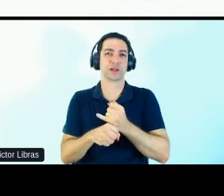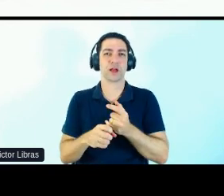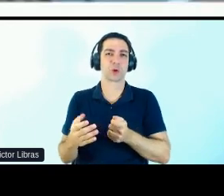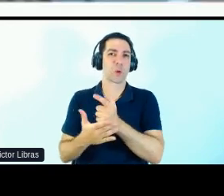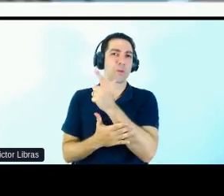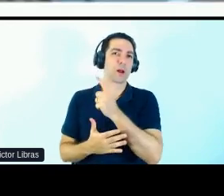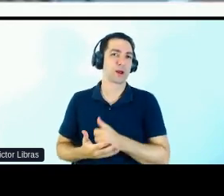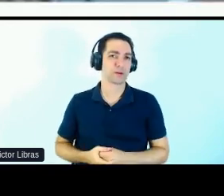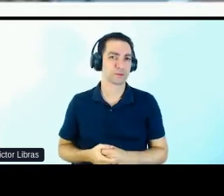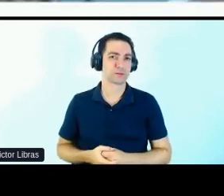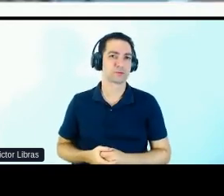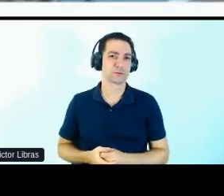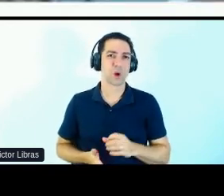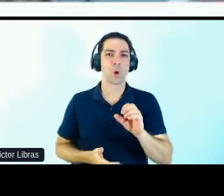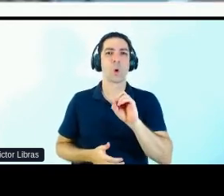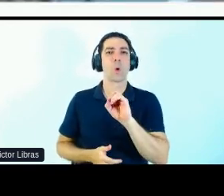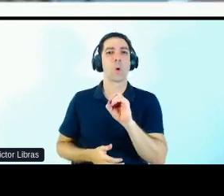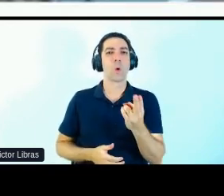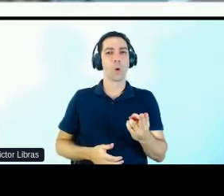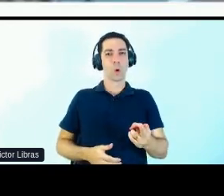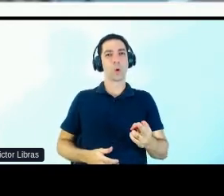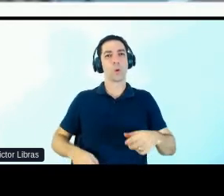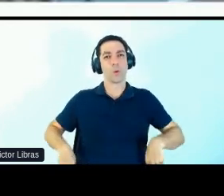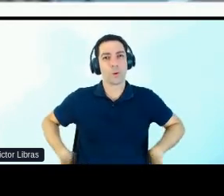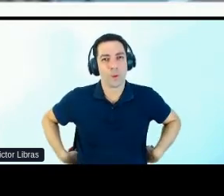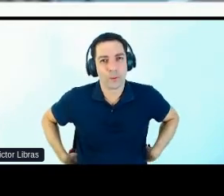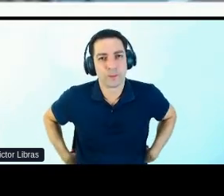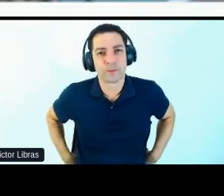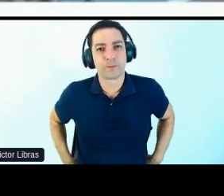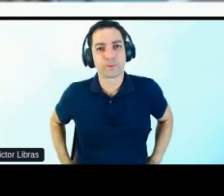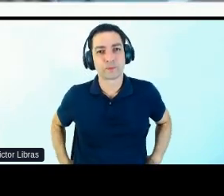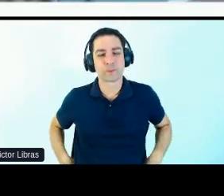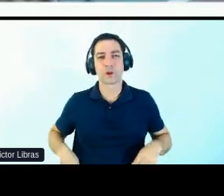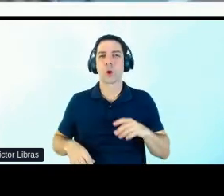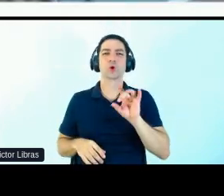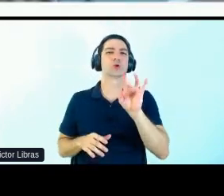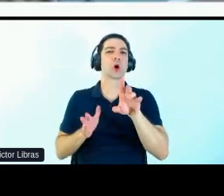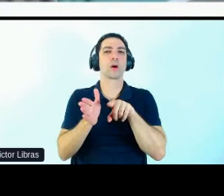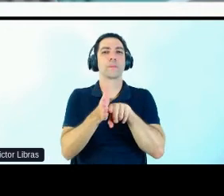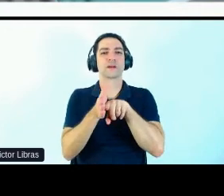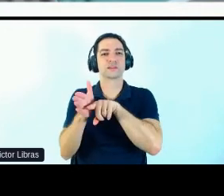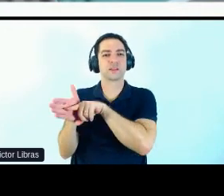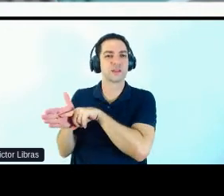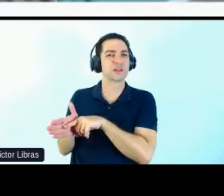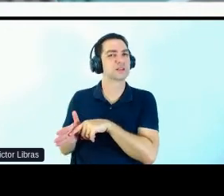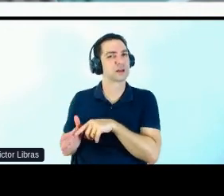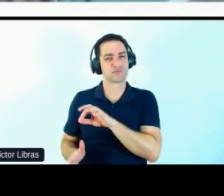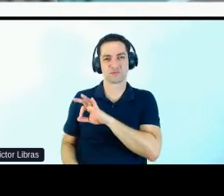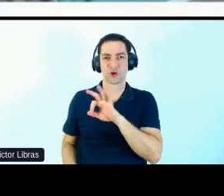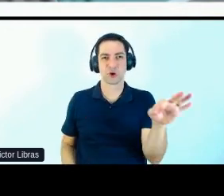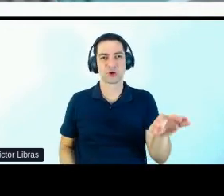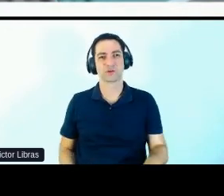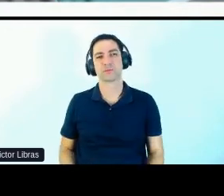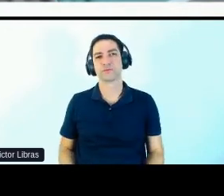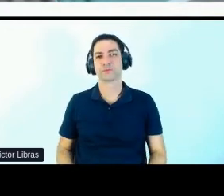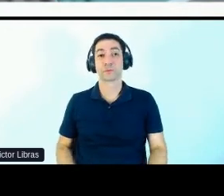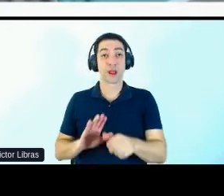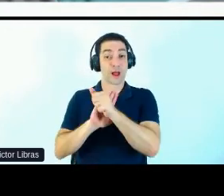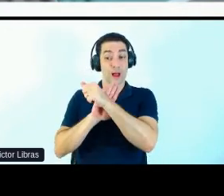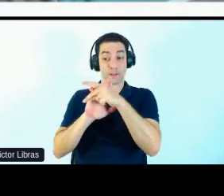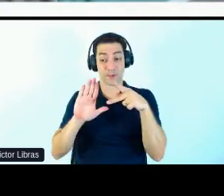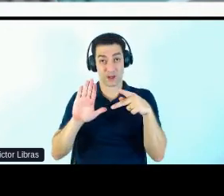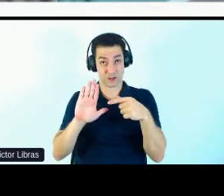é ótimo, né? Aplicativos, né? Muitos aplicativos voltados para